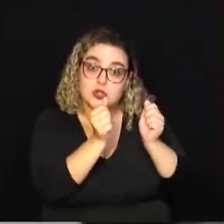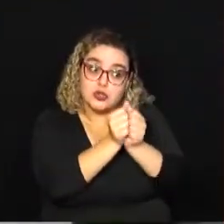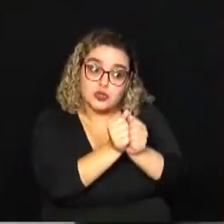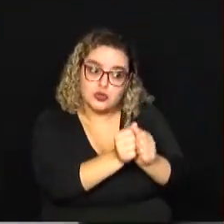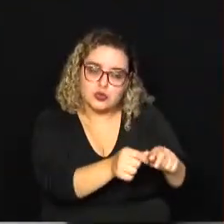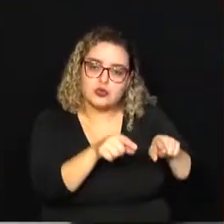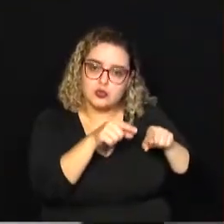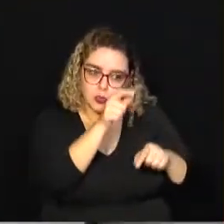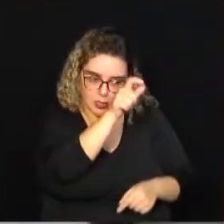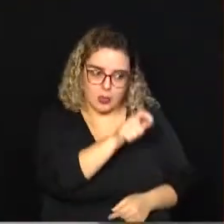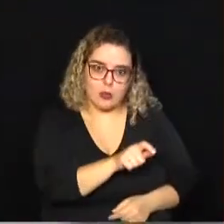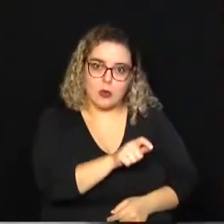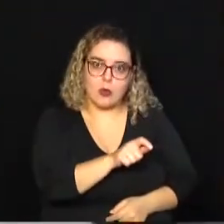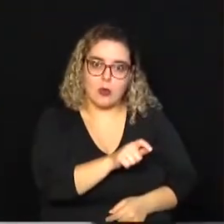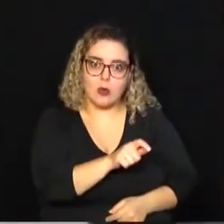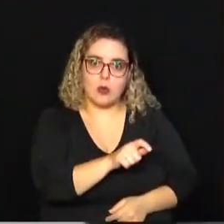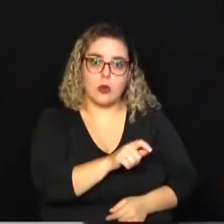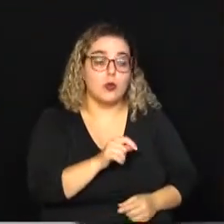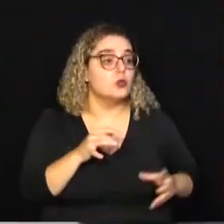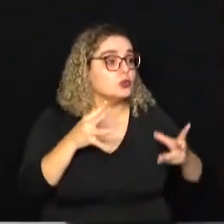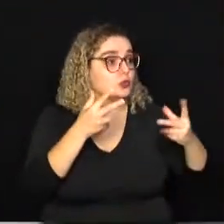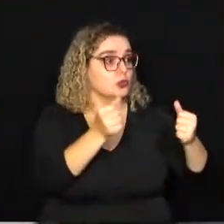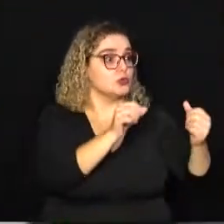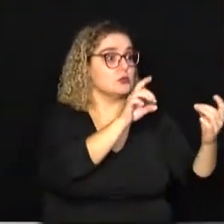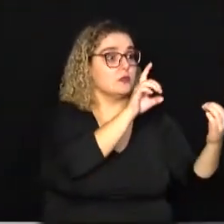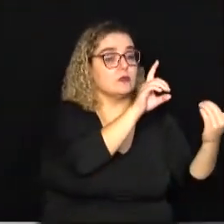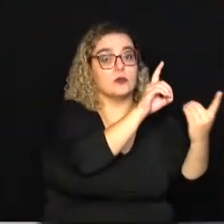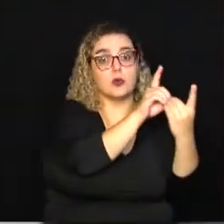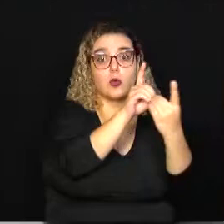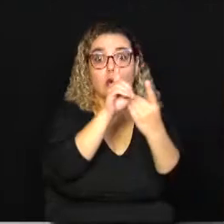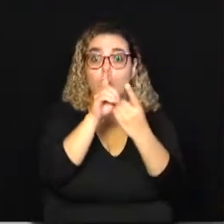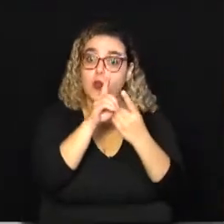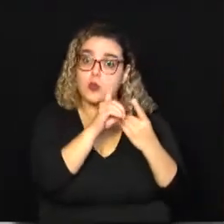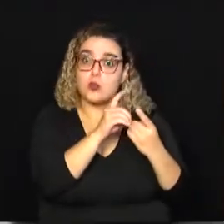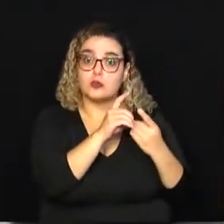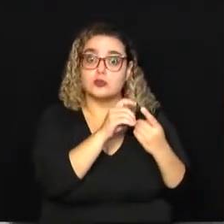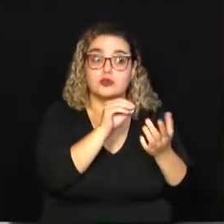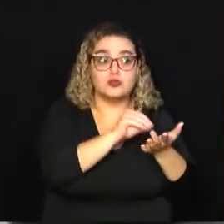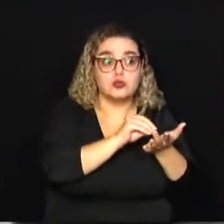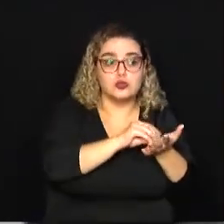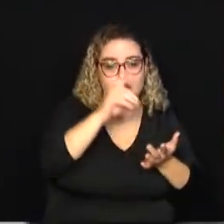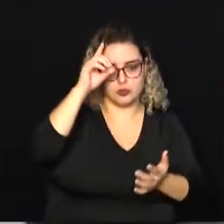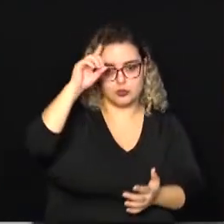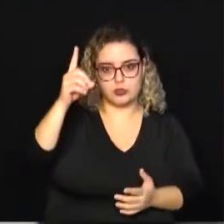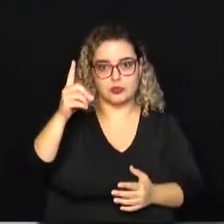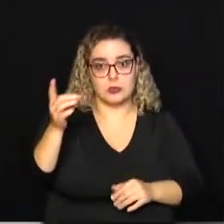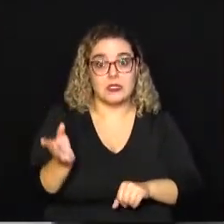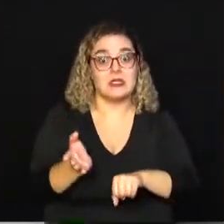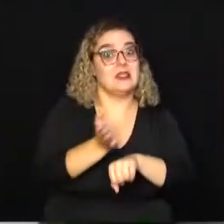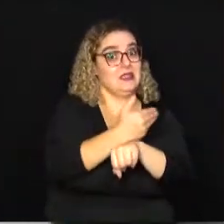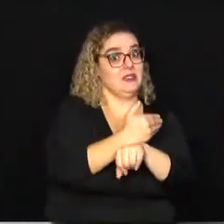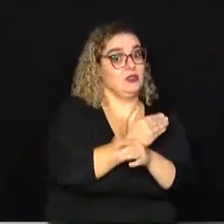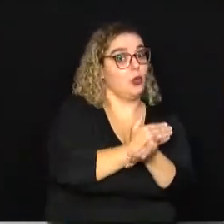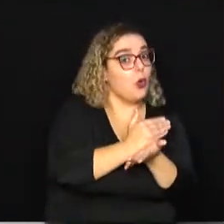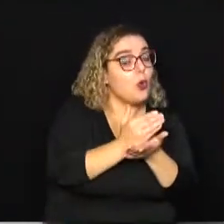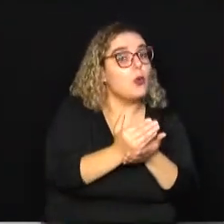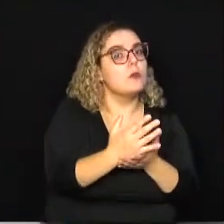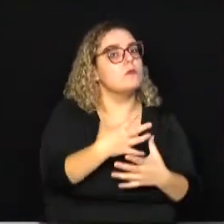todo mundo com quem aquela pessoa teve contato nos últimos dias, e inclusive nos dias que antecedem o início de